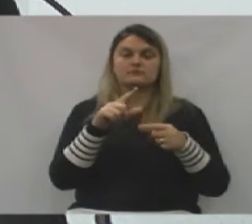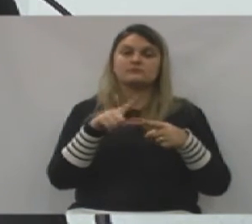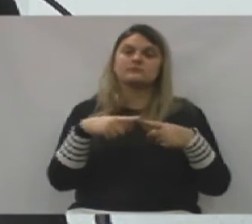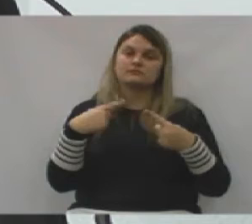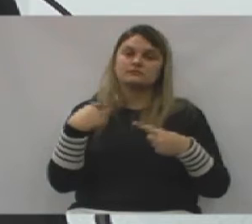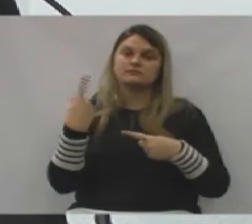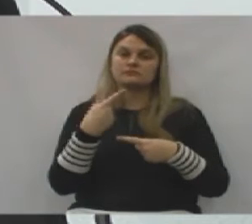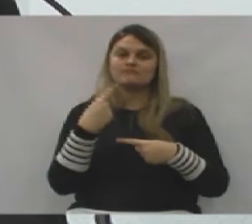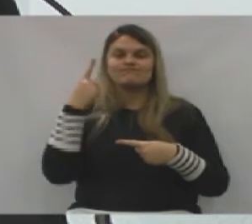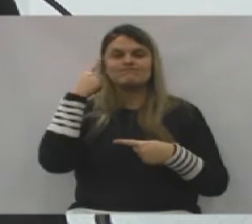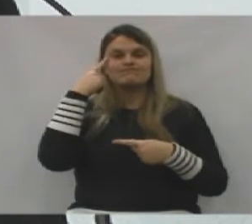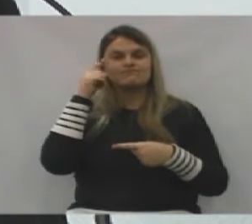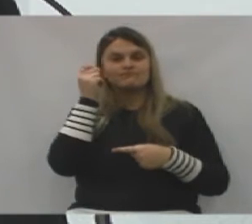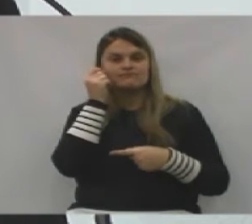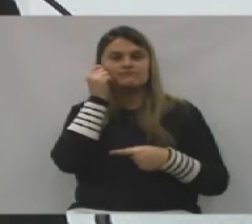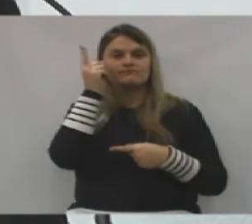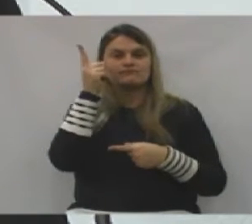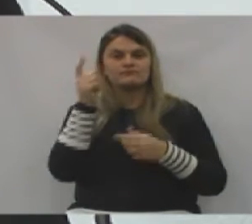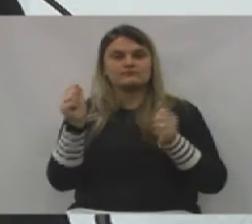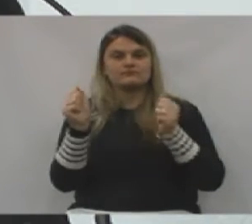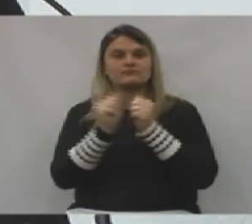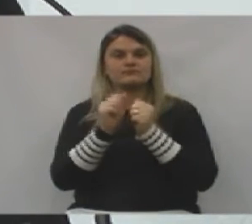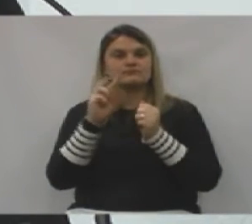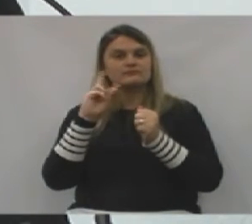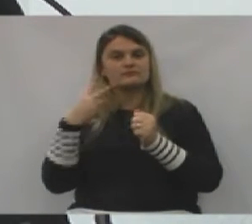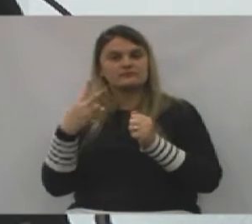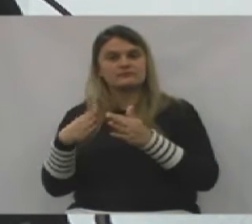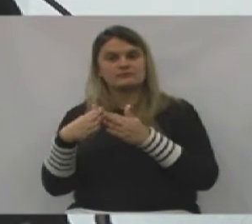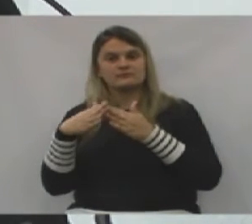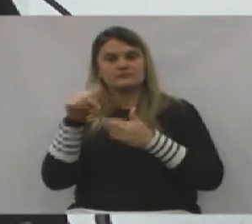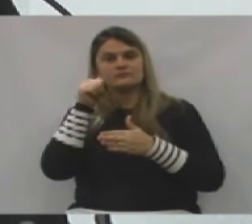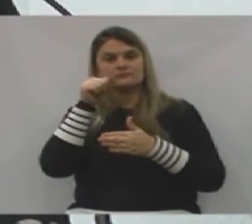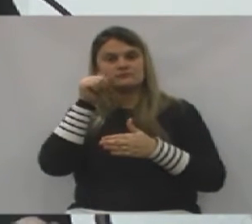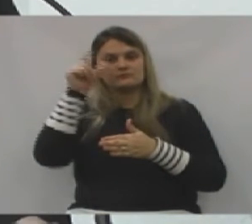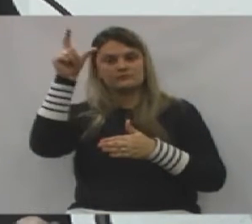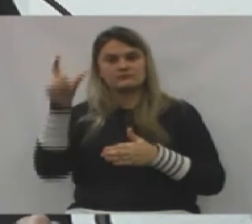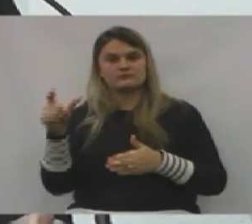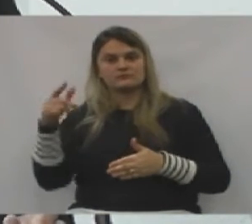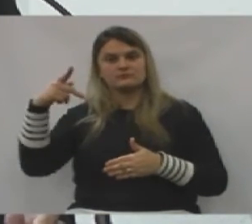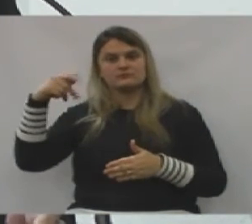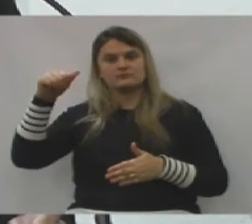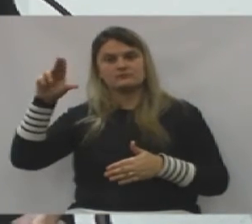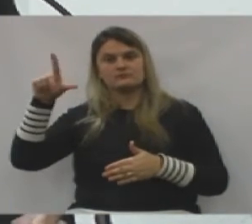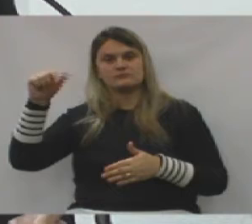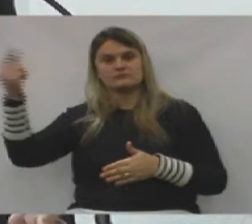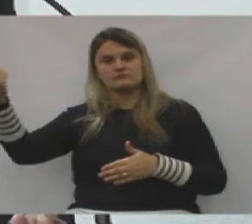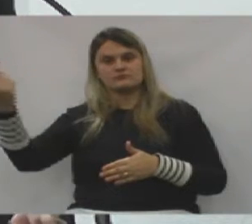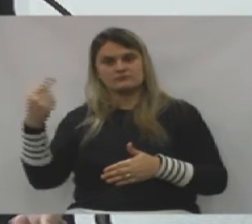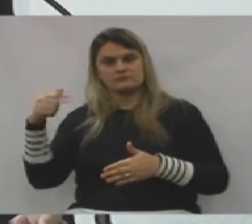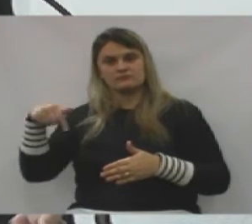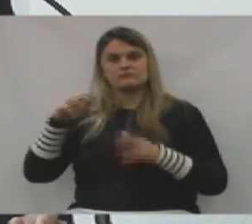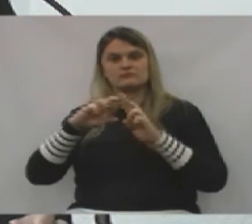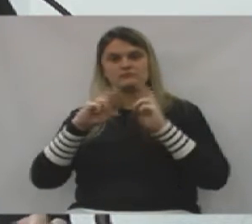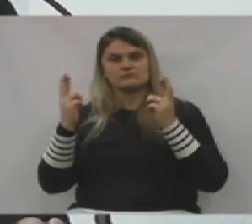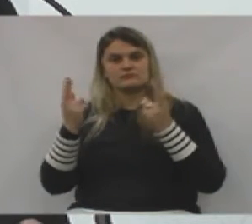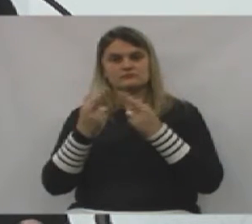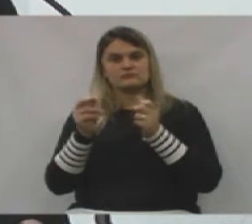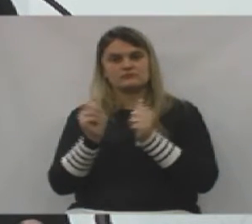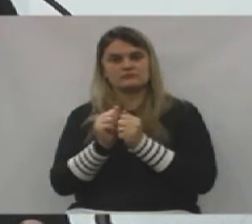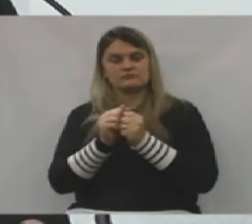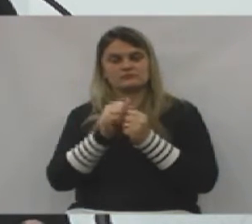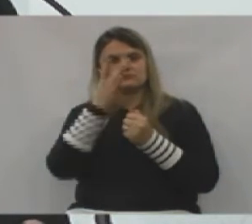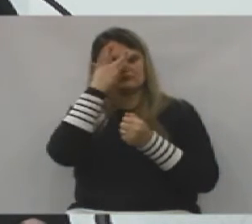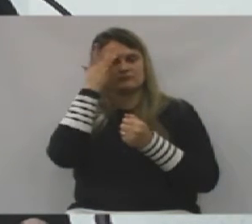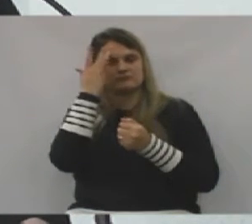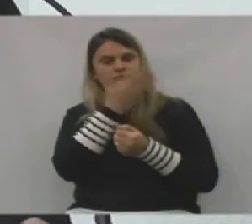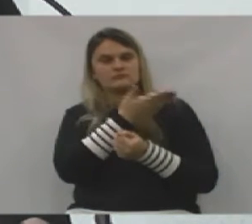então, a ideia, junto com os vereadores, de pedir para que a Paula viesse conversar com a gente numa reunião junto com